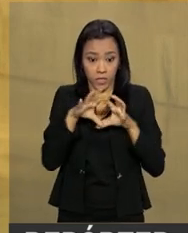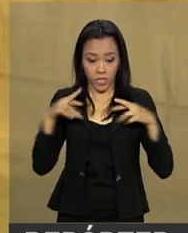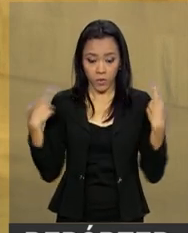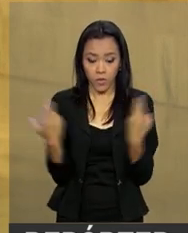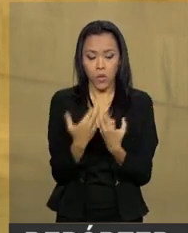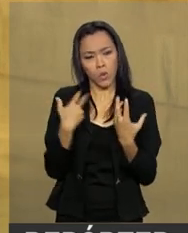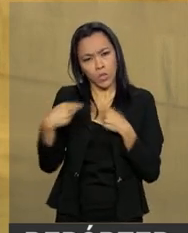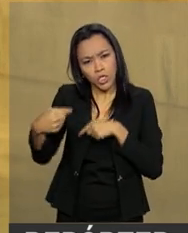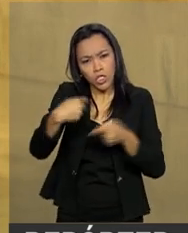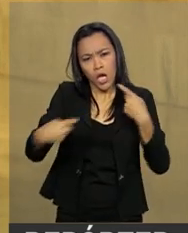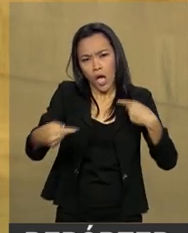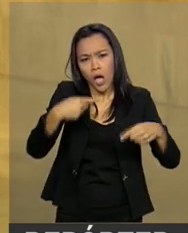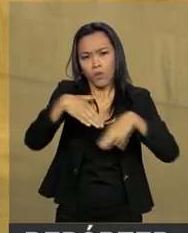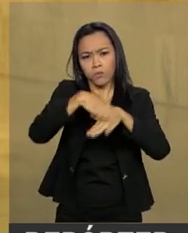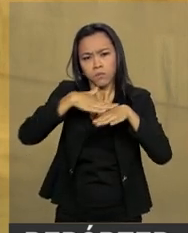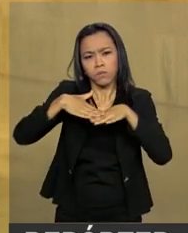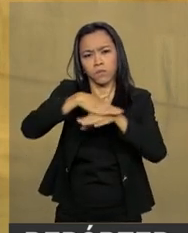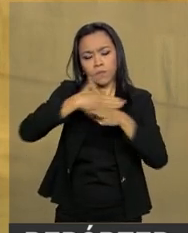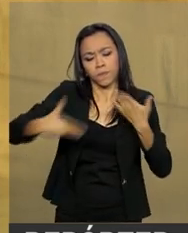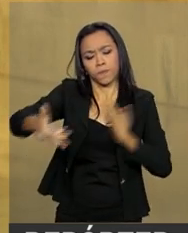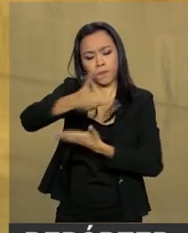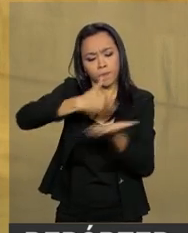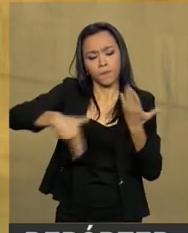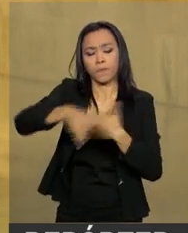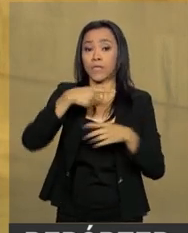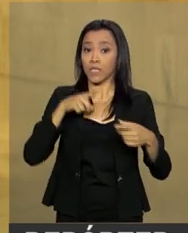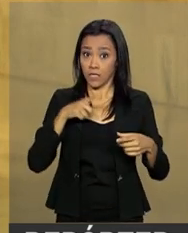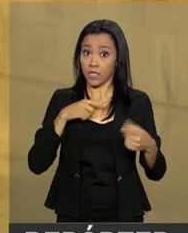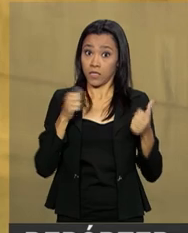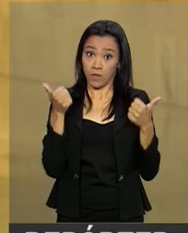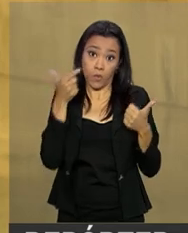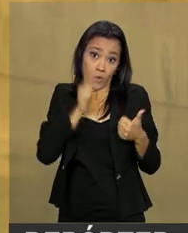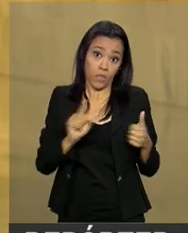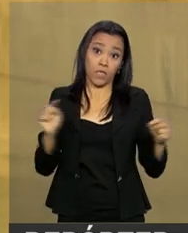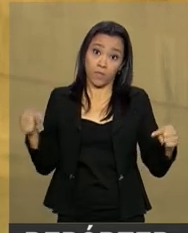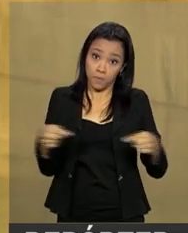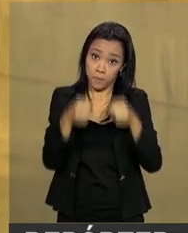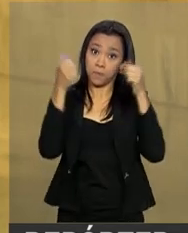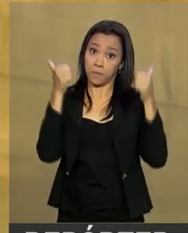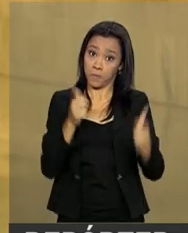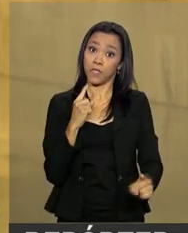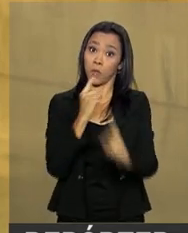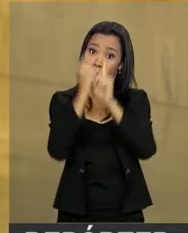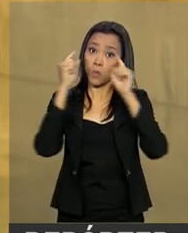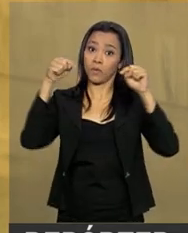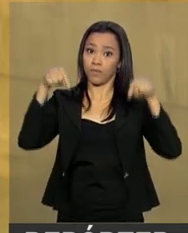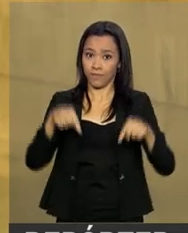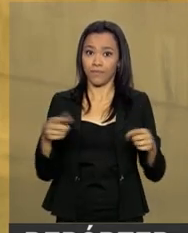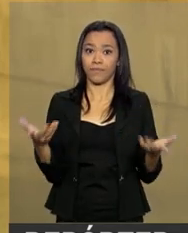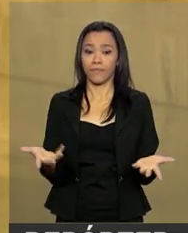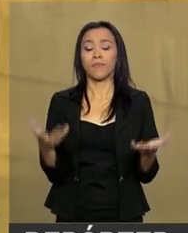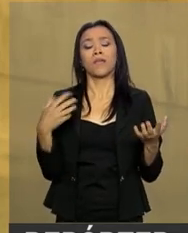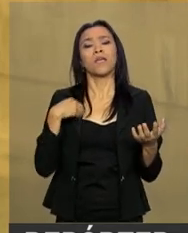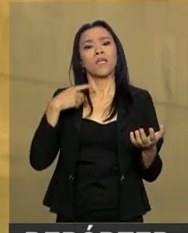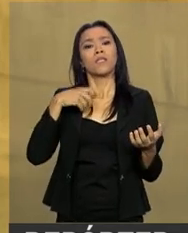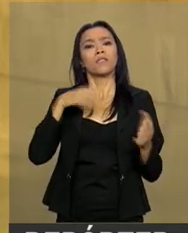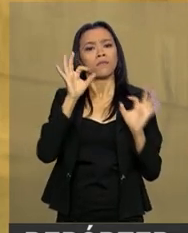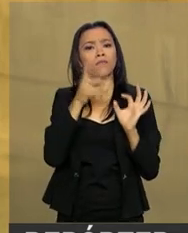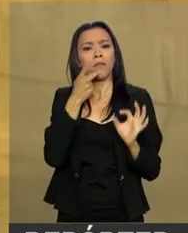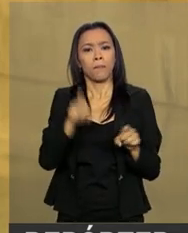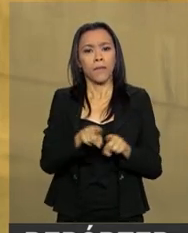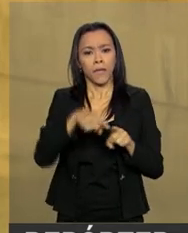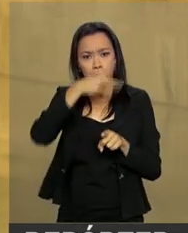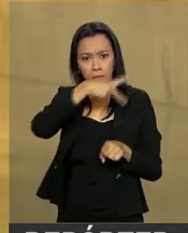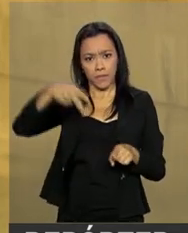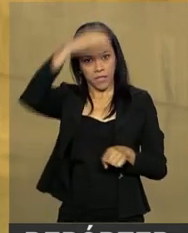seu governo e que, se houver compatibilidade de agenda entre os envolvidos, esse encontro pode ocorrer. Michel Temer confirmou uma